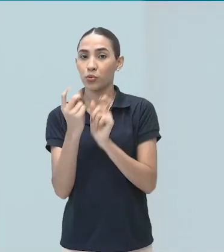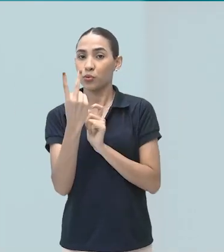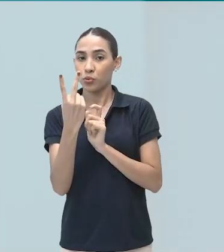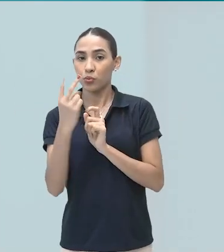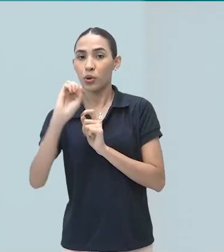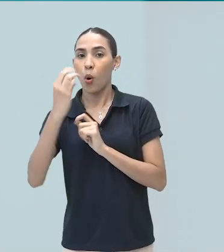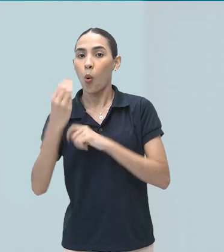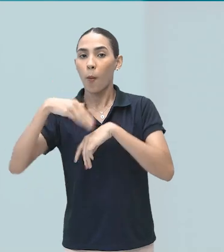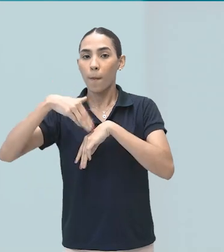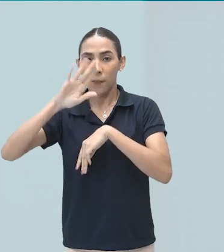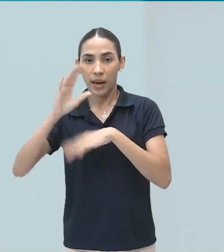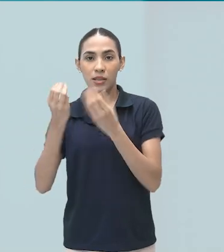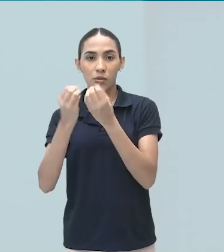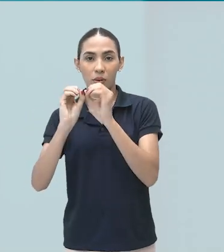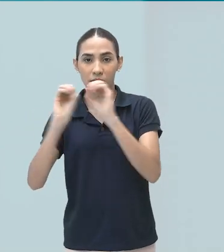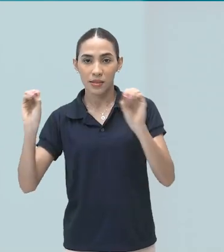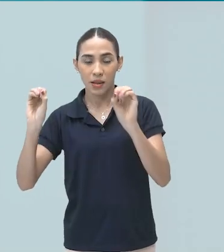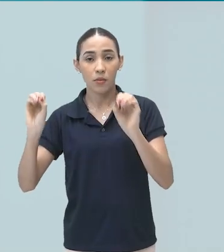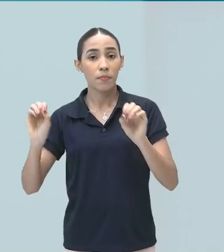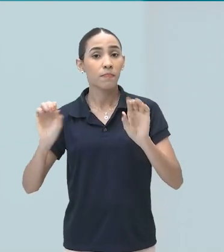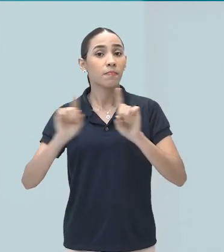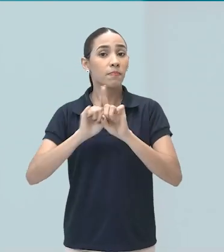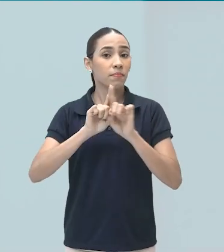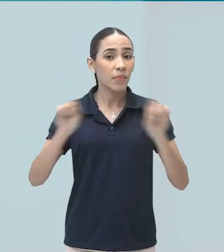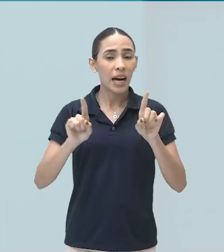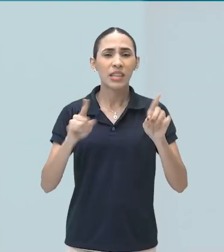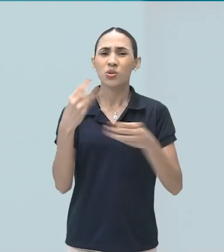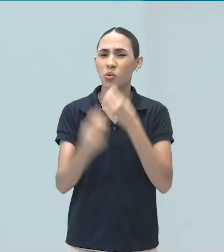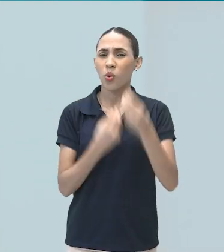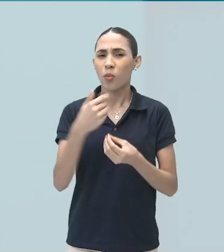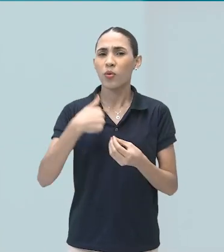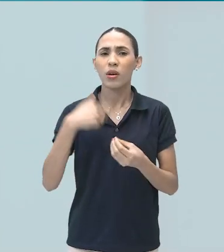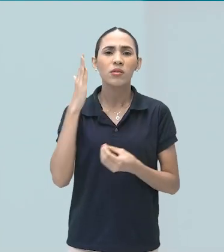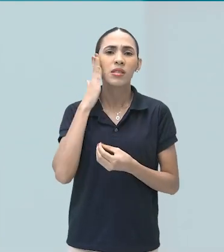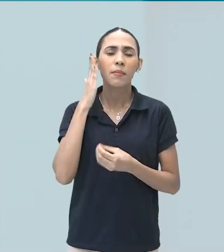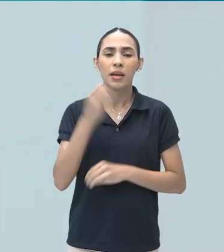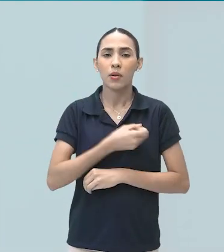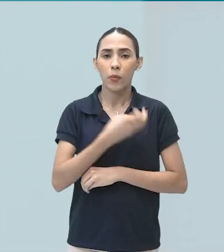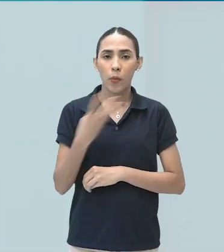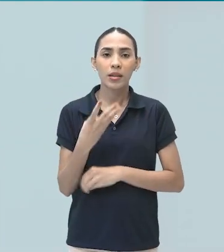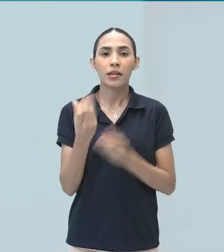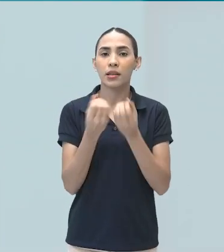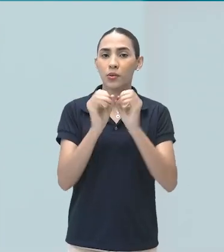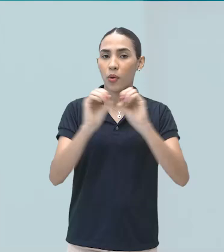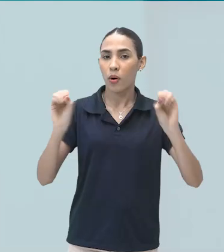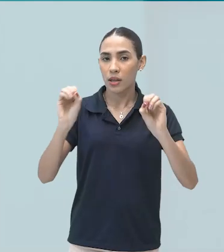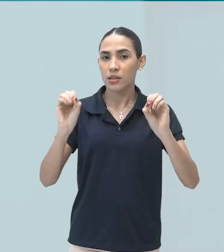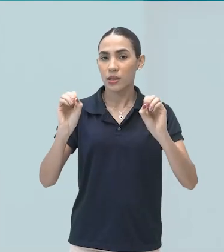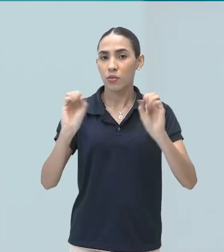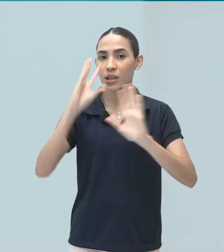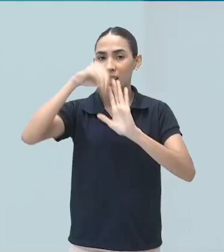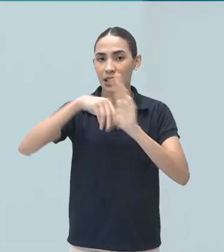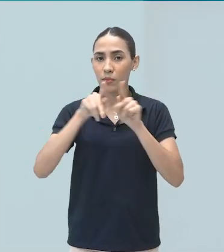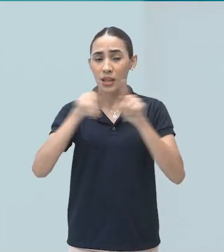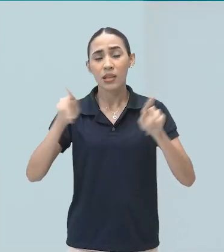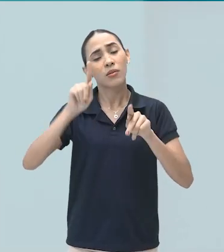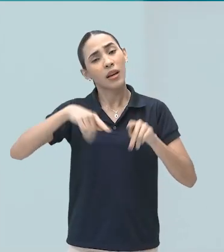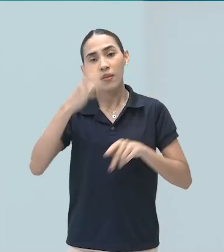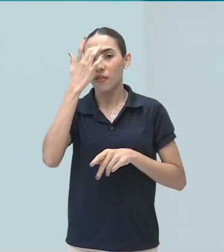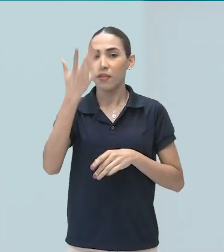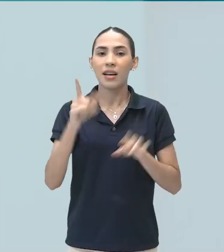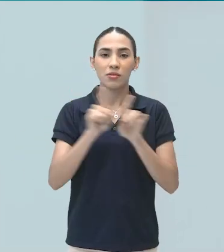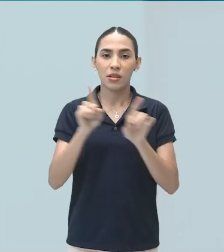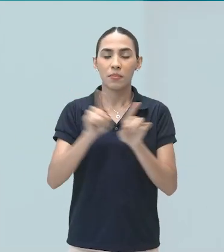ou mais orações. Agora, como eu vou saber a quantidade de orações em um período? É muito fácil,